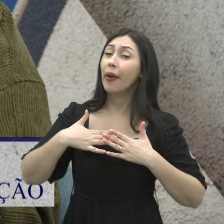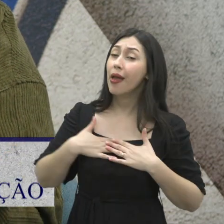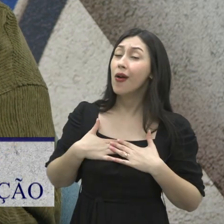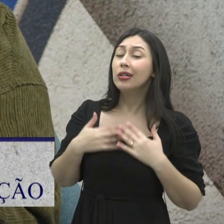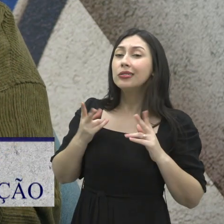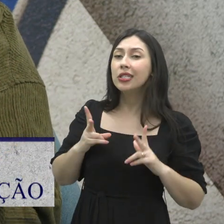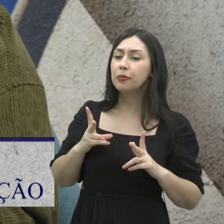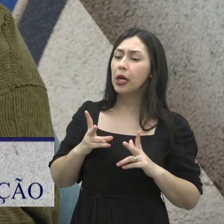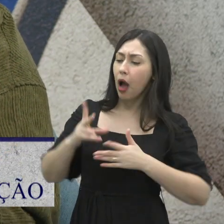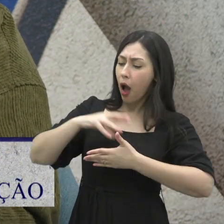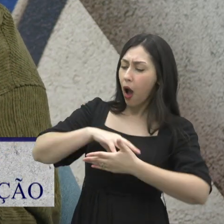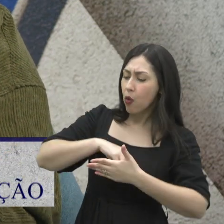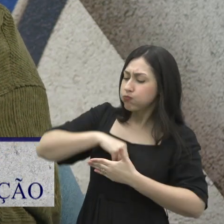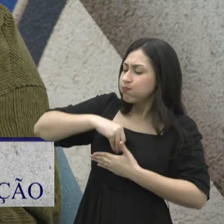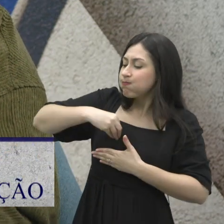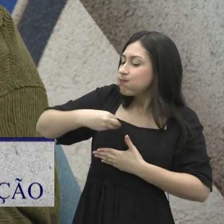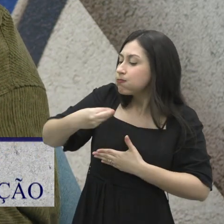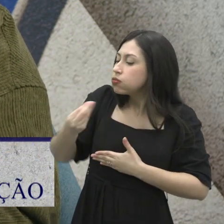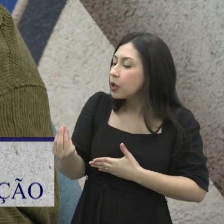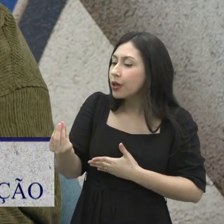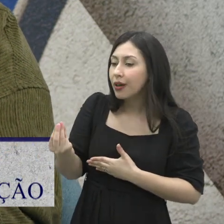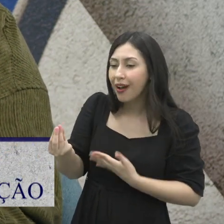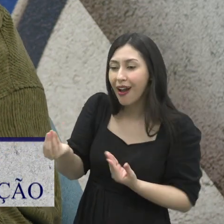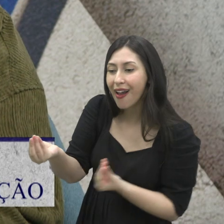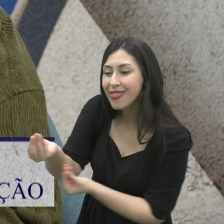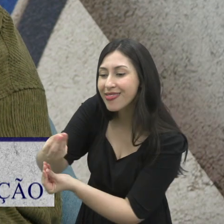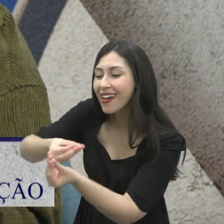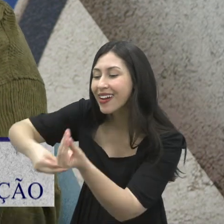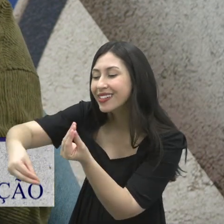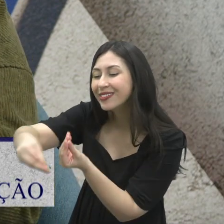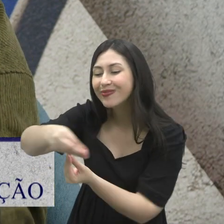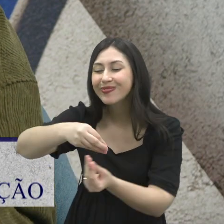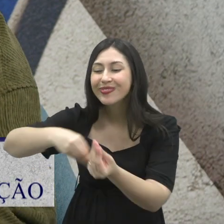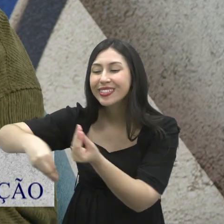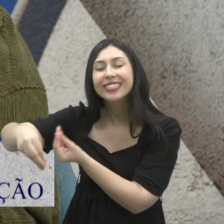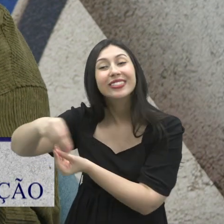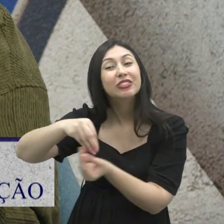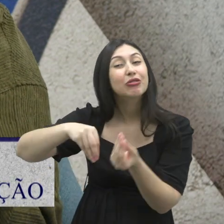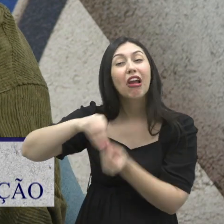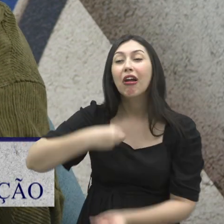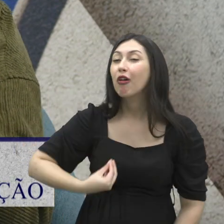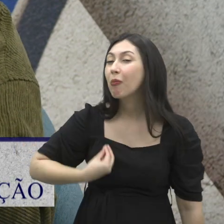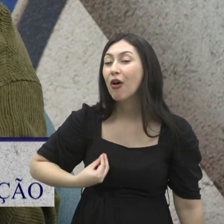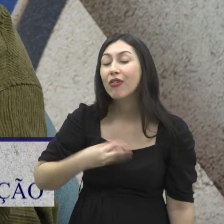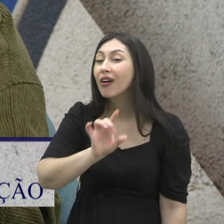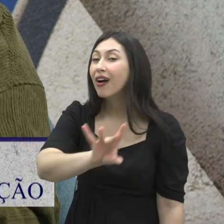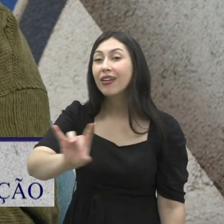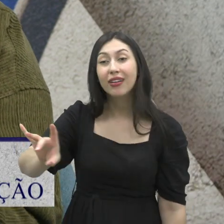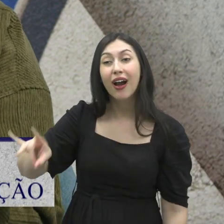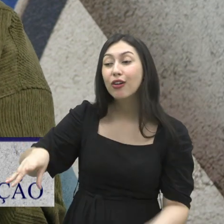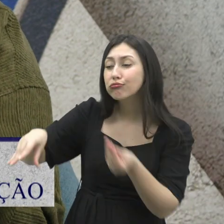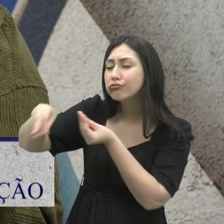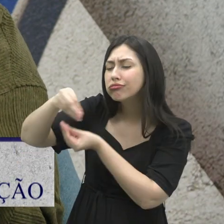mim e mesclar um pouquinho com os meus alunos, quem eles são, qual é a realidade deles, né? Trazer um pouquinho da